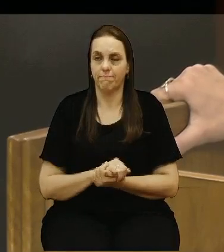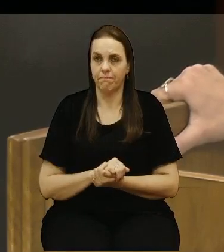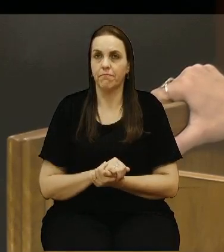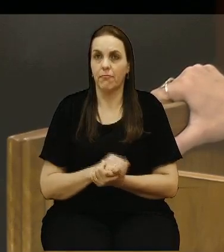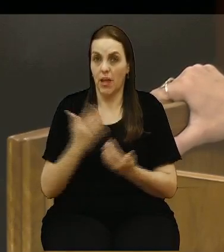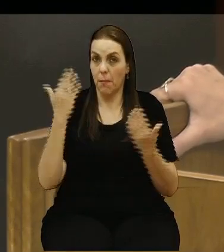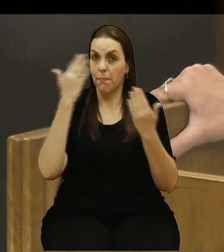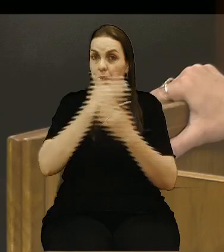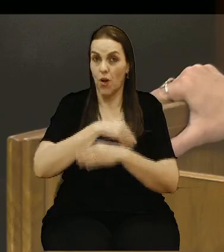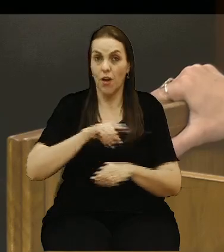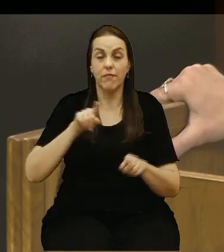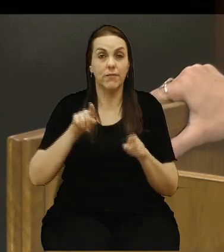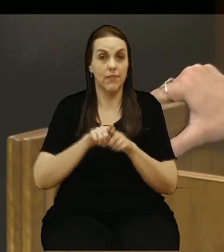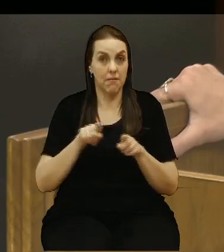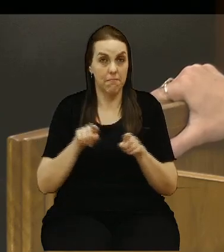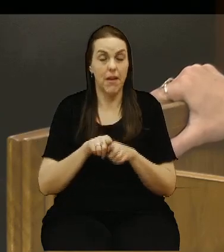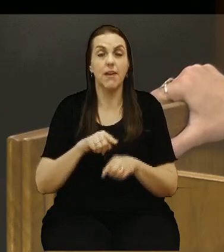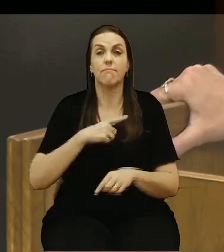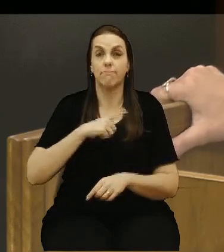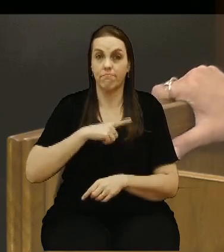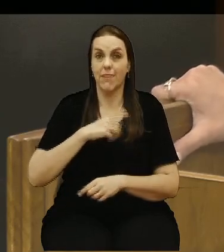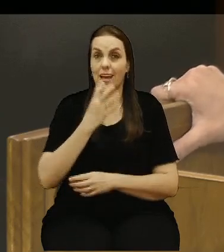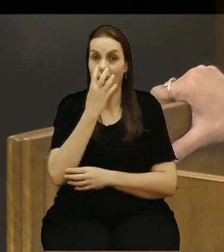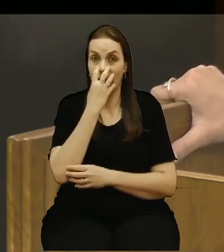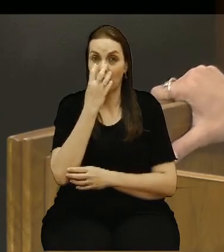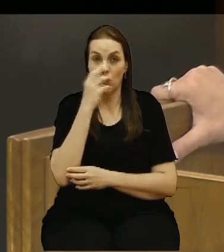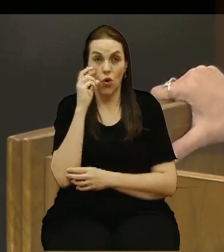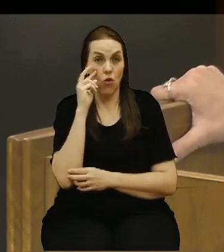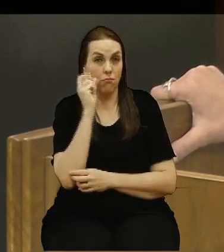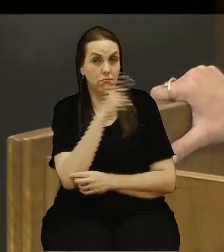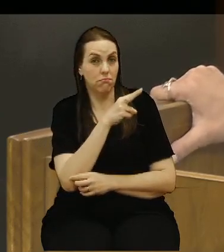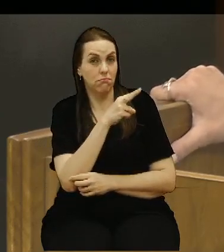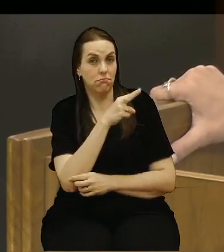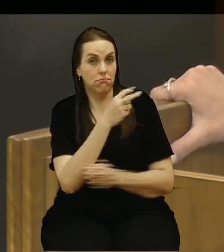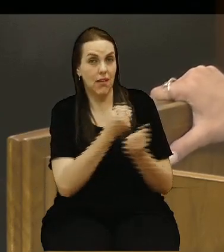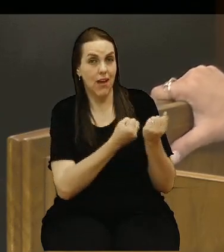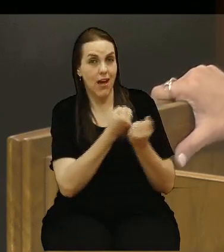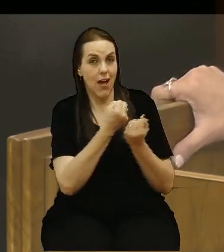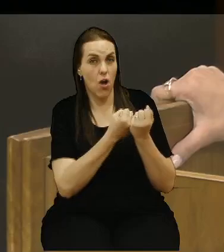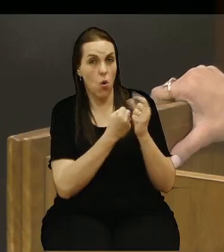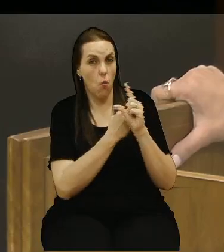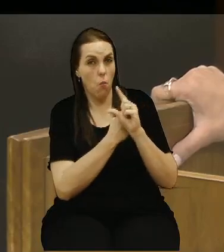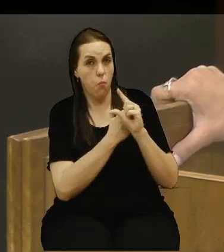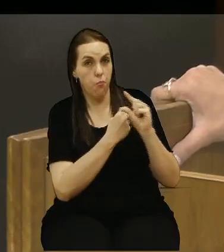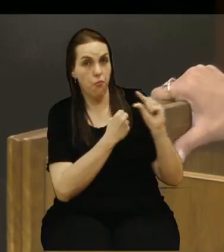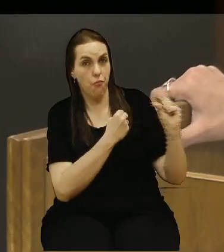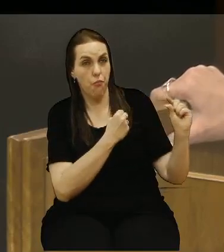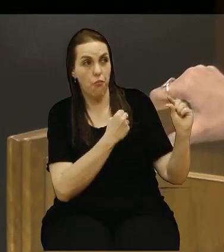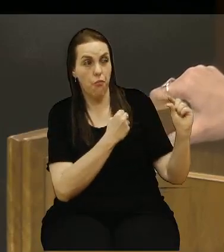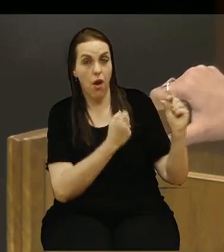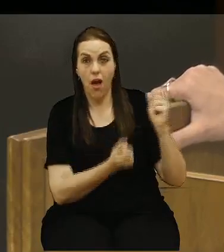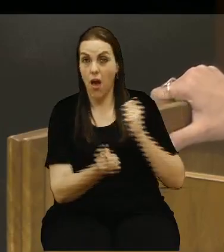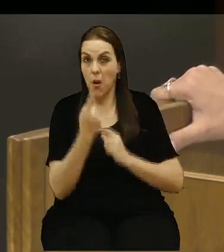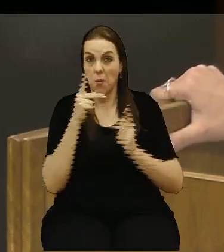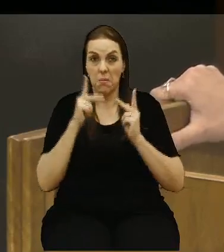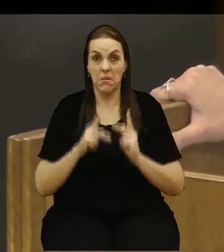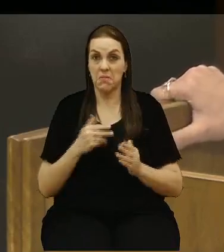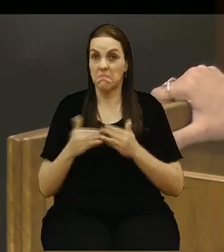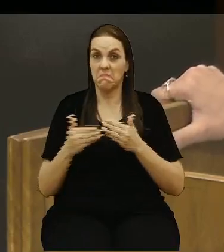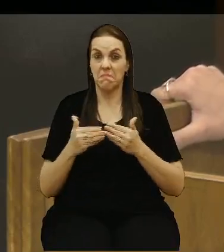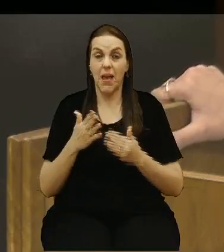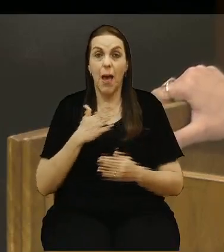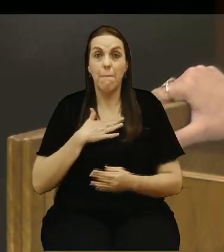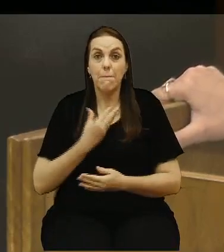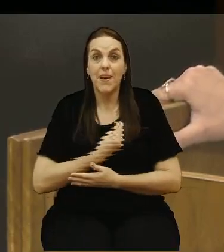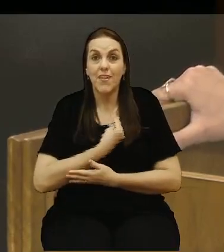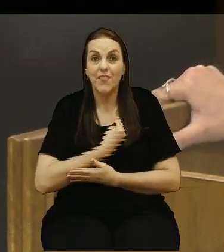prova material de que o cão ficou olhando para o carro depois. Para alguns pode não ser nada. Para mim é minha vida, é